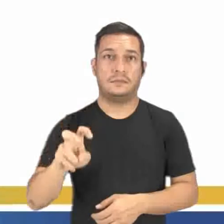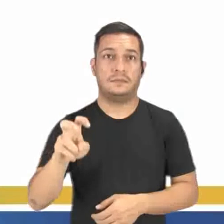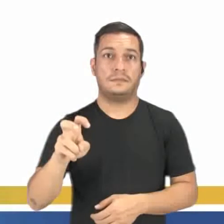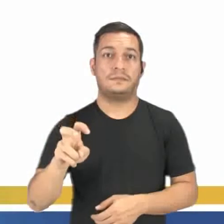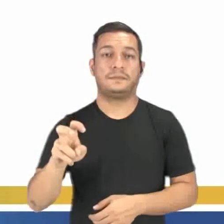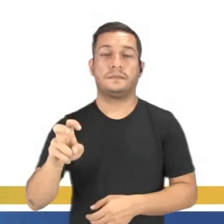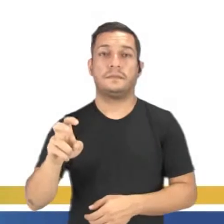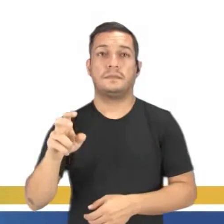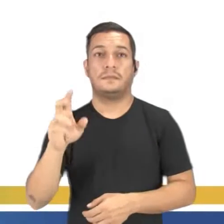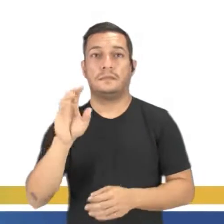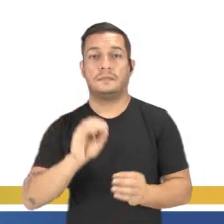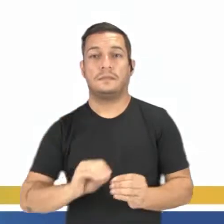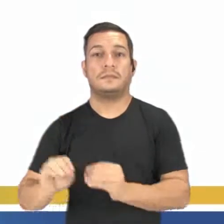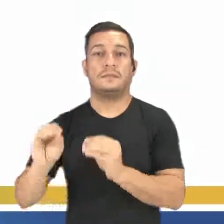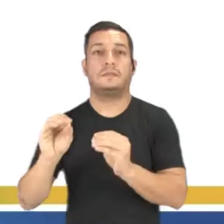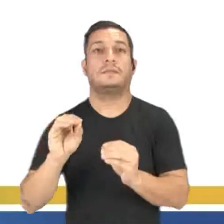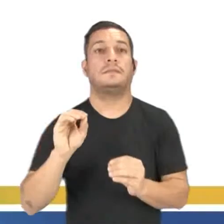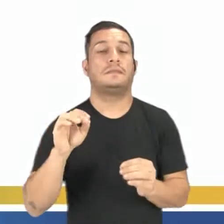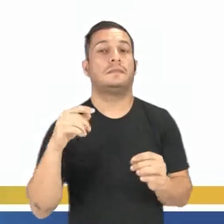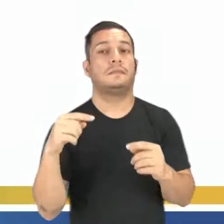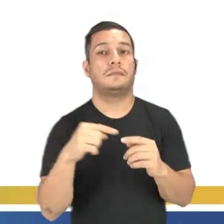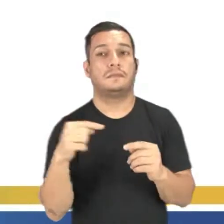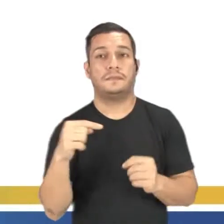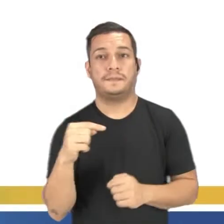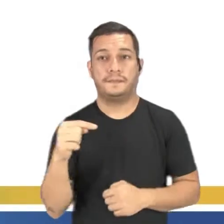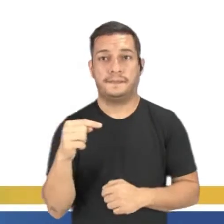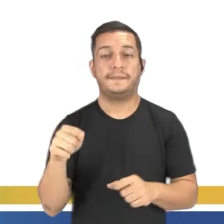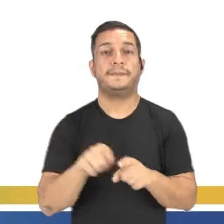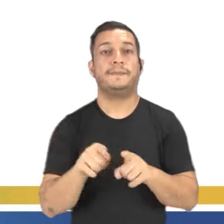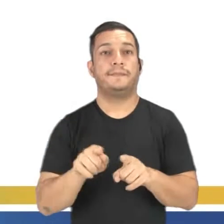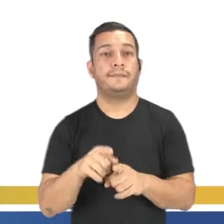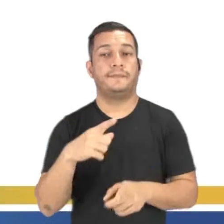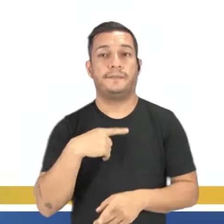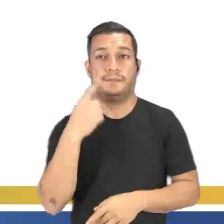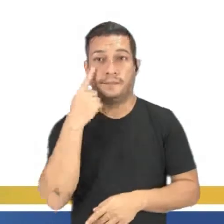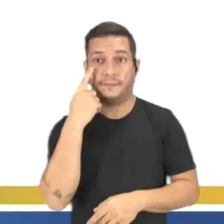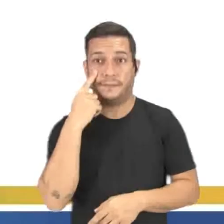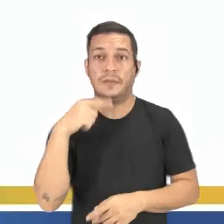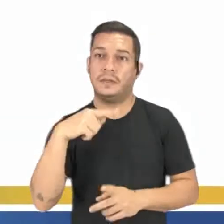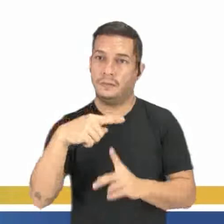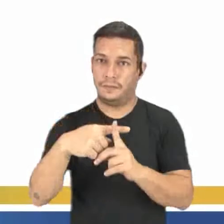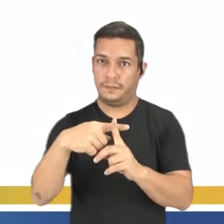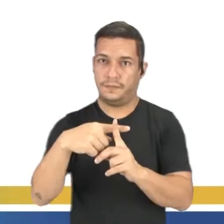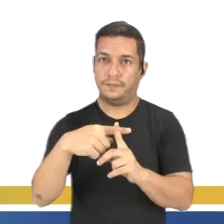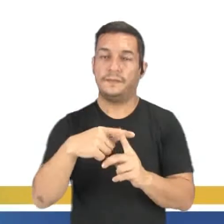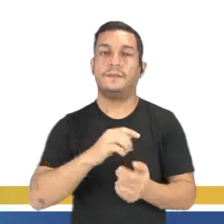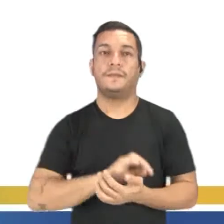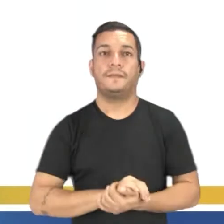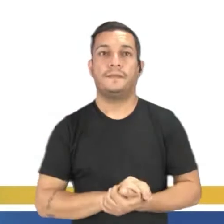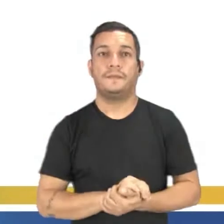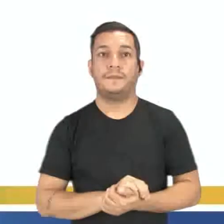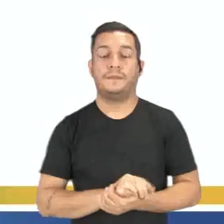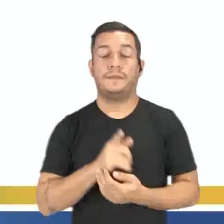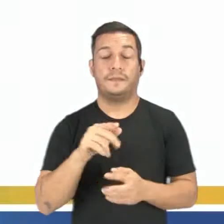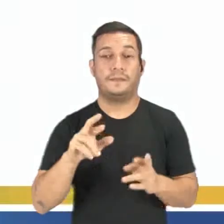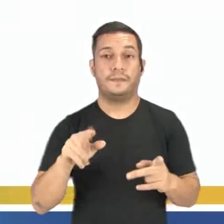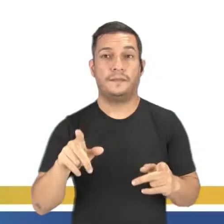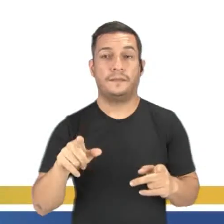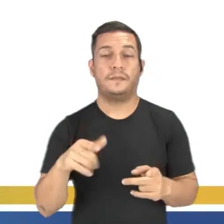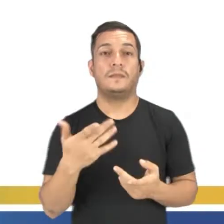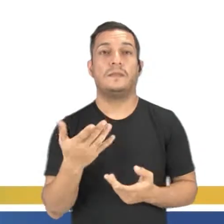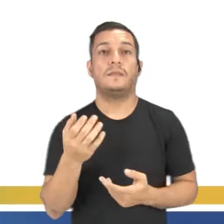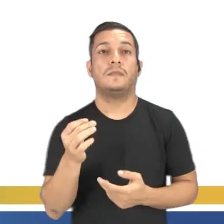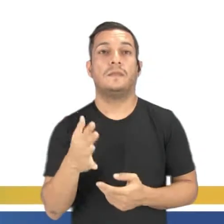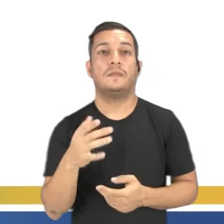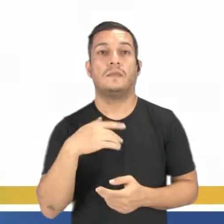5.625 passará para o outro lado, subtraindo, tendo em vista que ele é positivo, ok? E essa diferença,